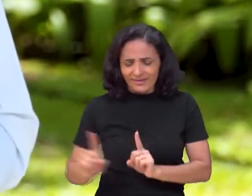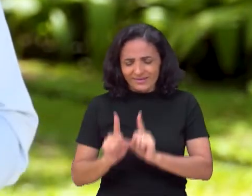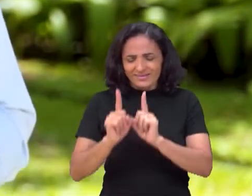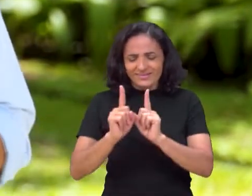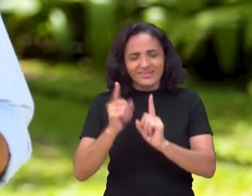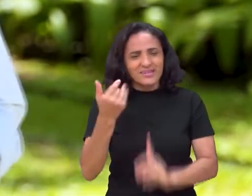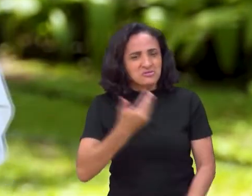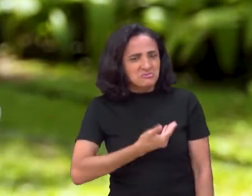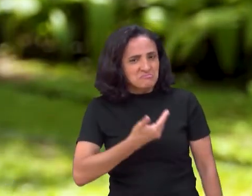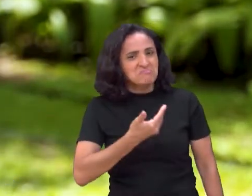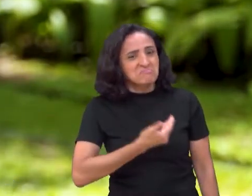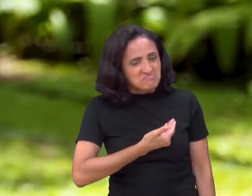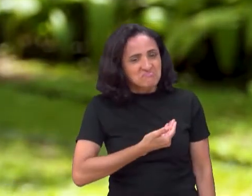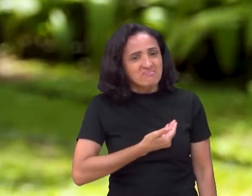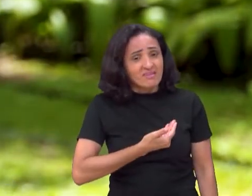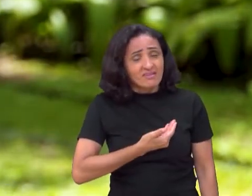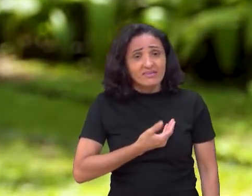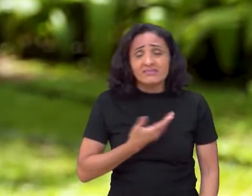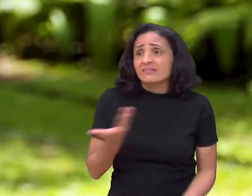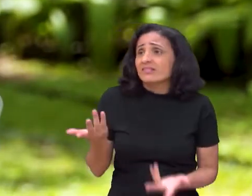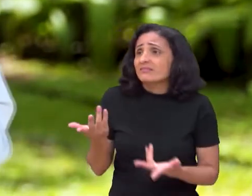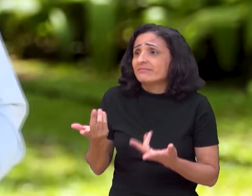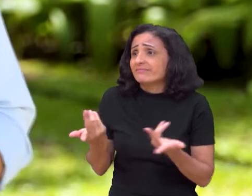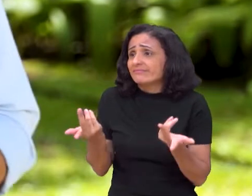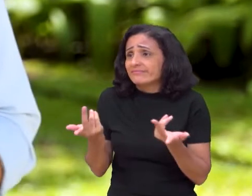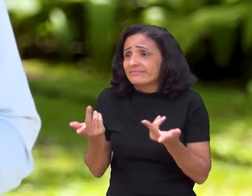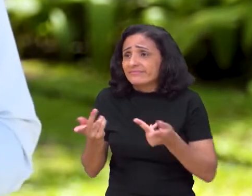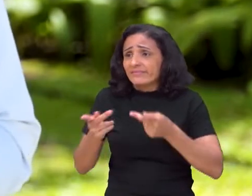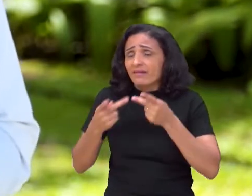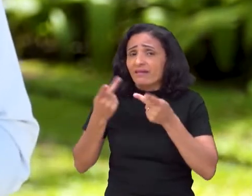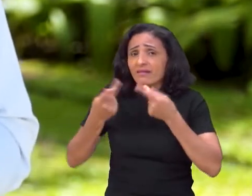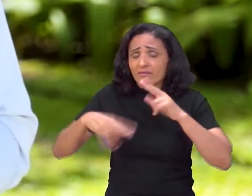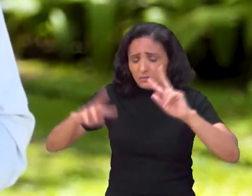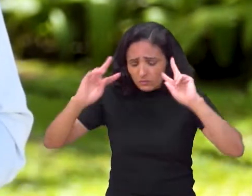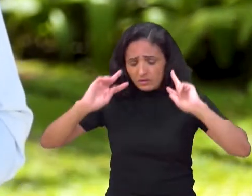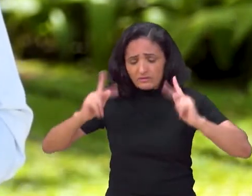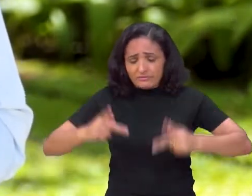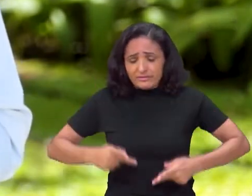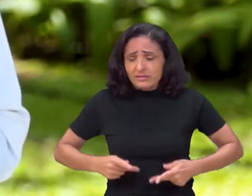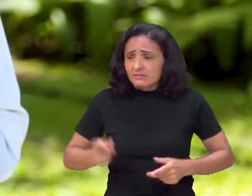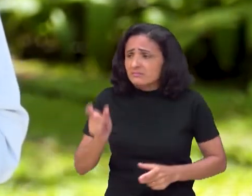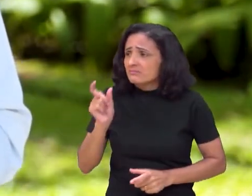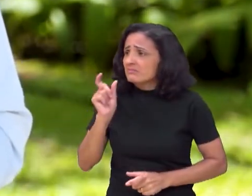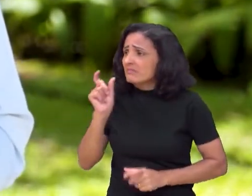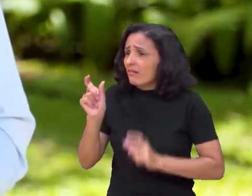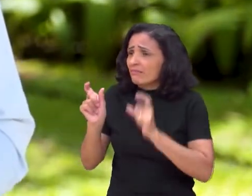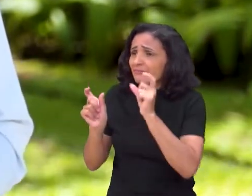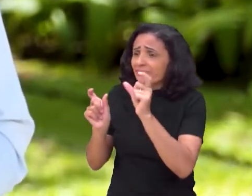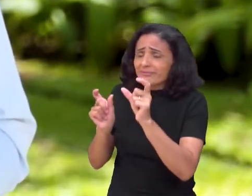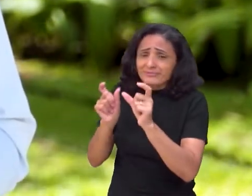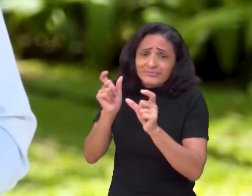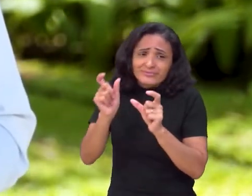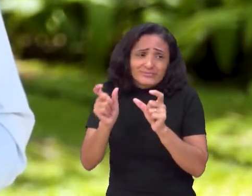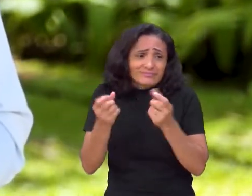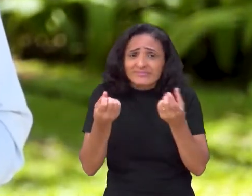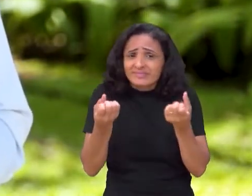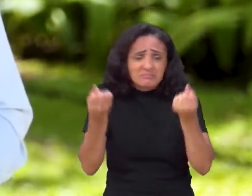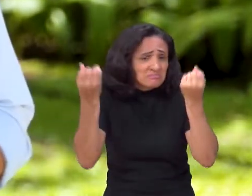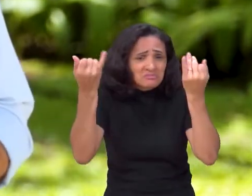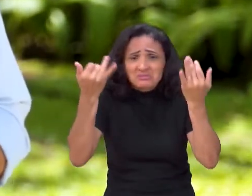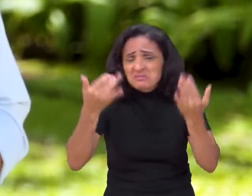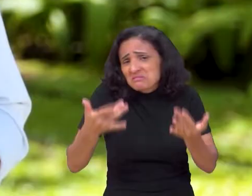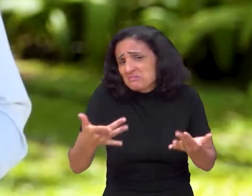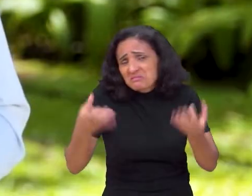conosco. E muitas vezes as palavras humanas, elas não conseguem expressar o consolo.